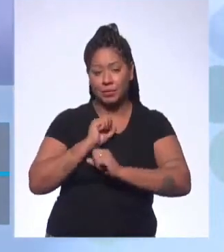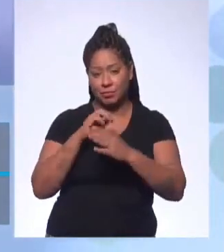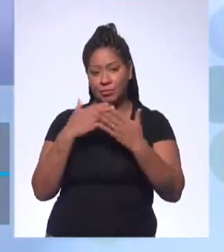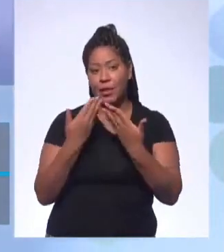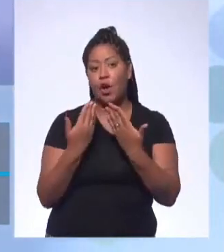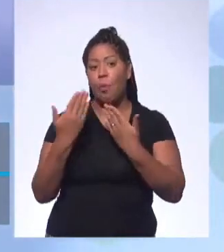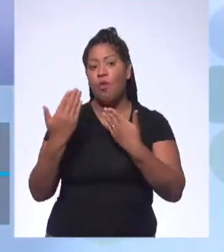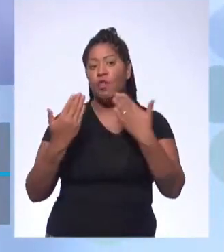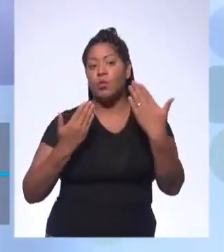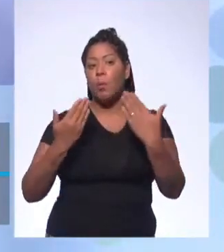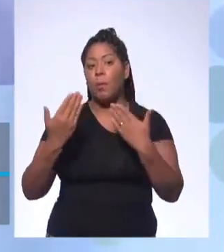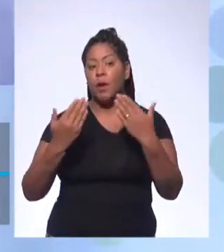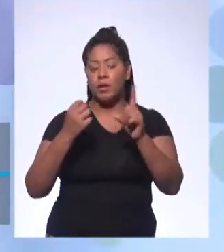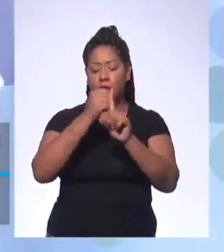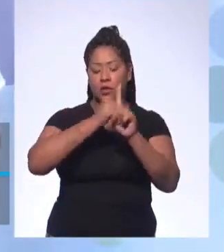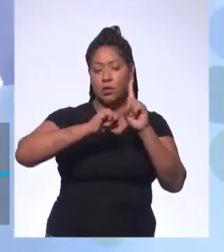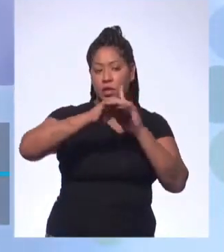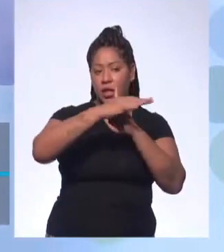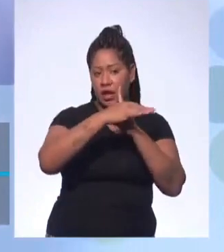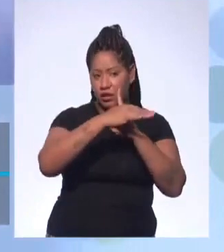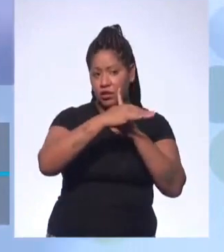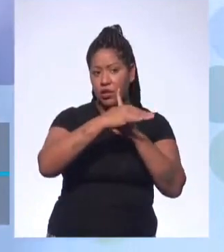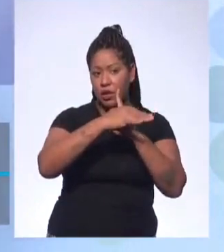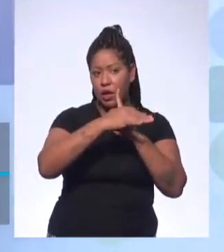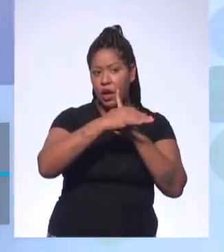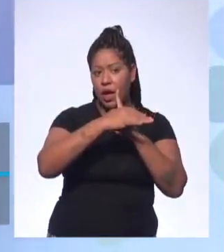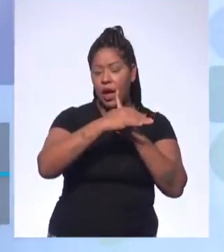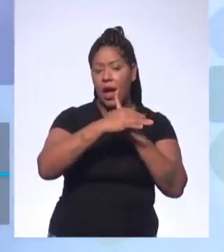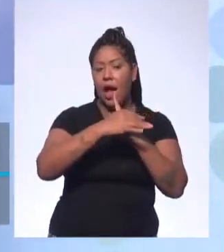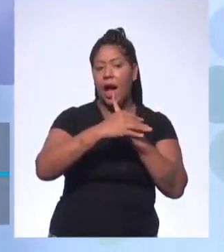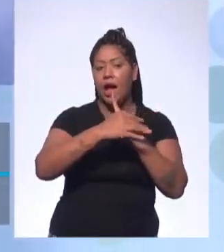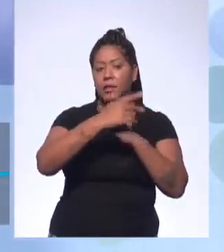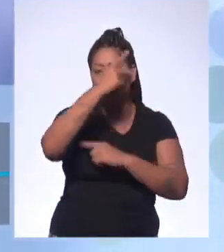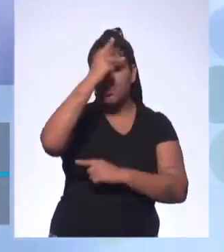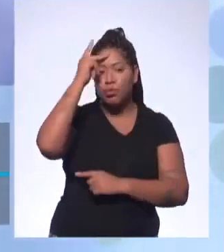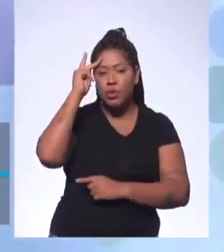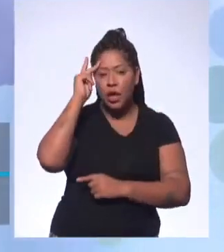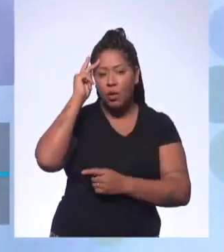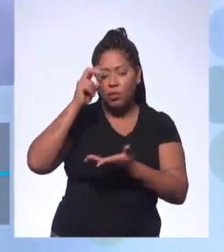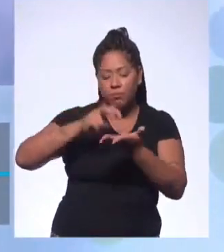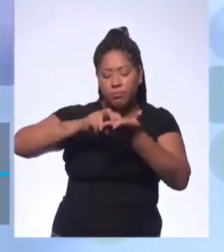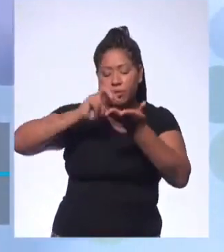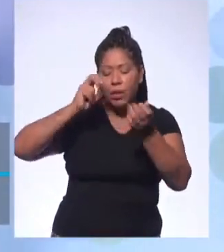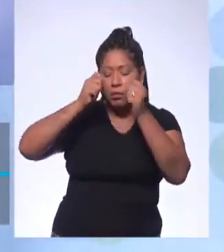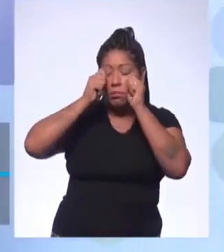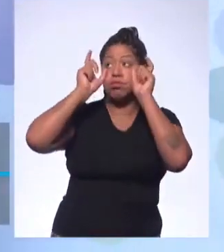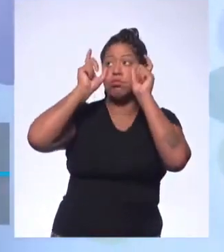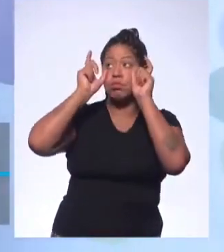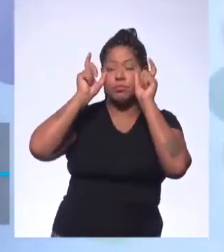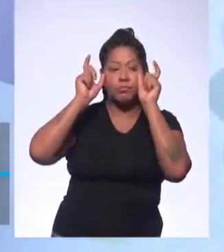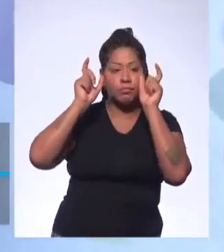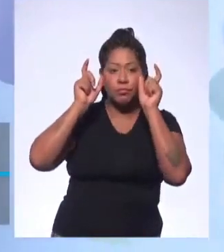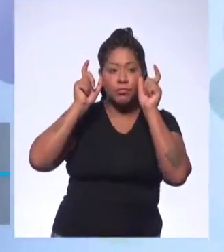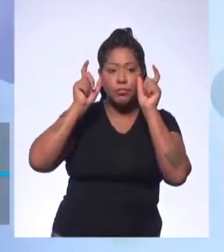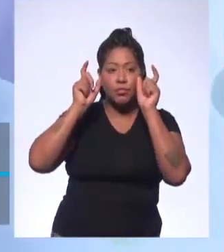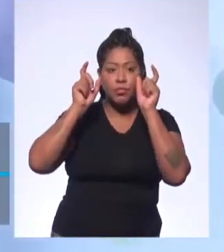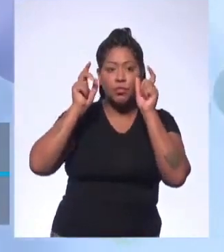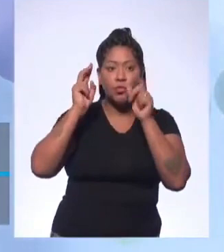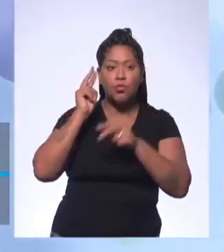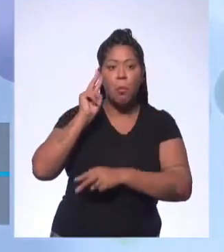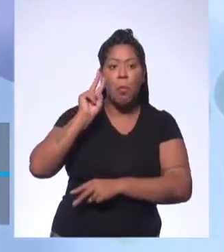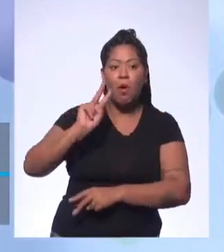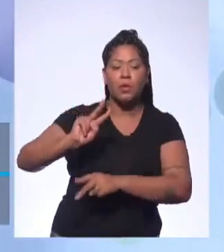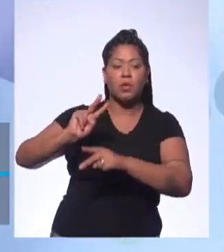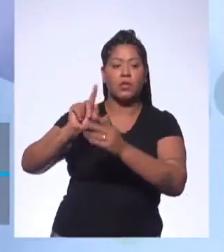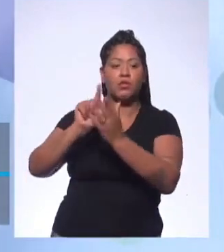meio que com a nossa sociedade, né? O pessoal que acorda cedo todo dia, pega trem lotado, sai para trabalhar, não sei o que, não aparece no jornal, né? Aparece um